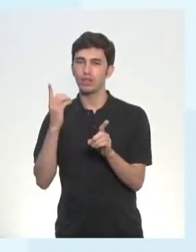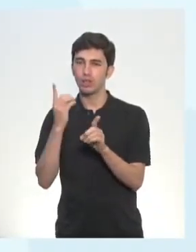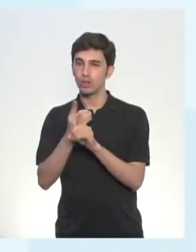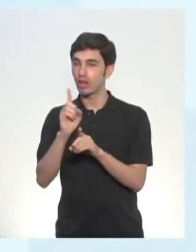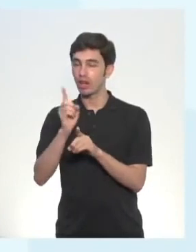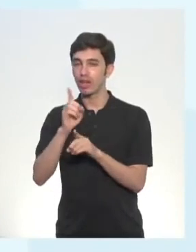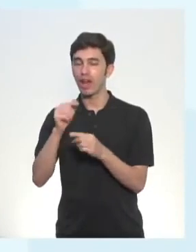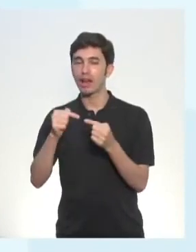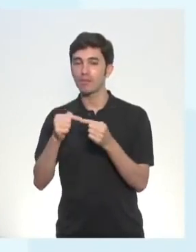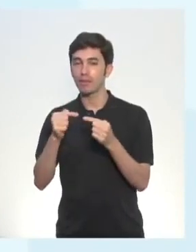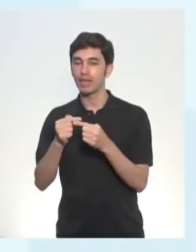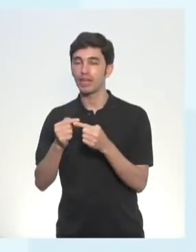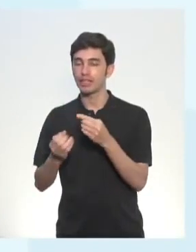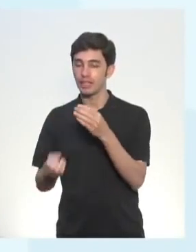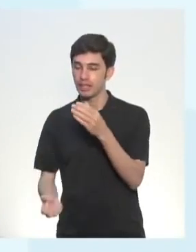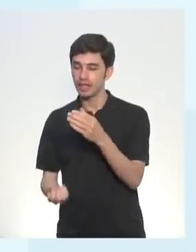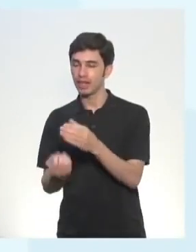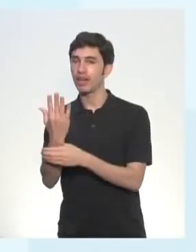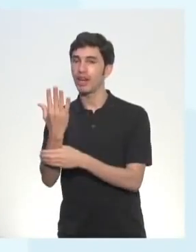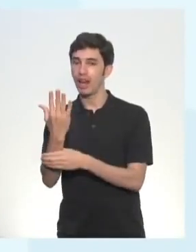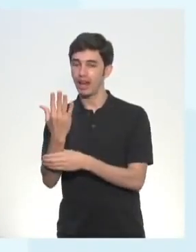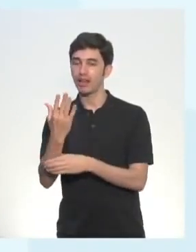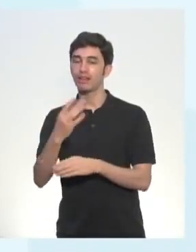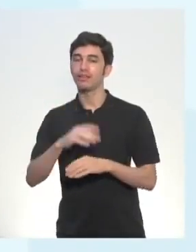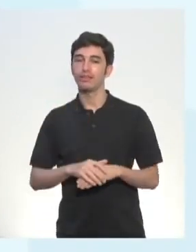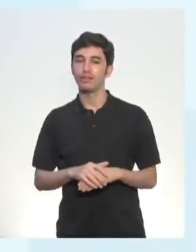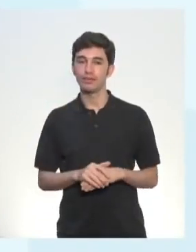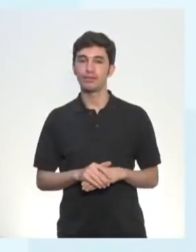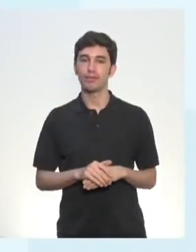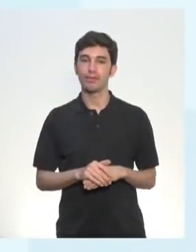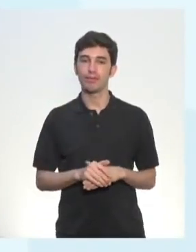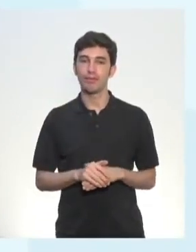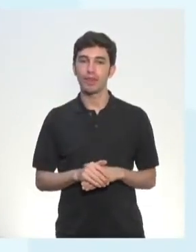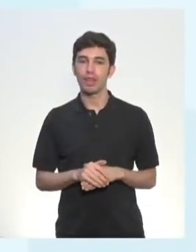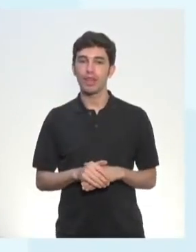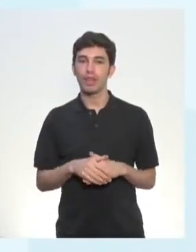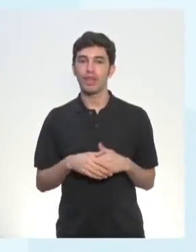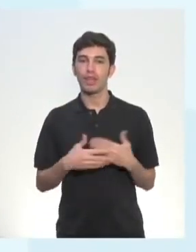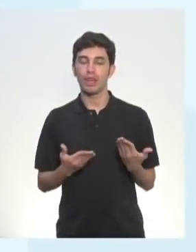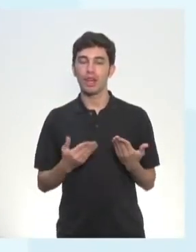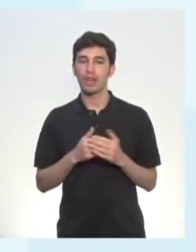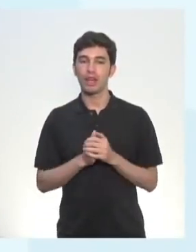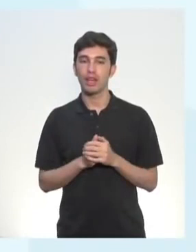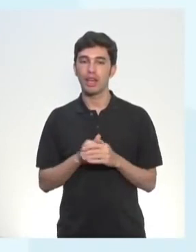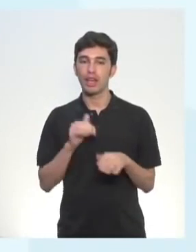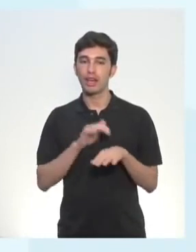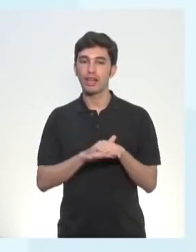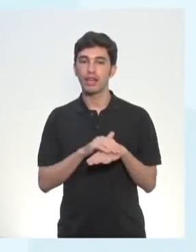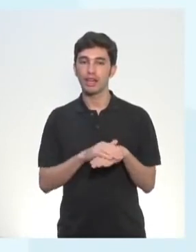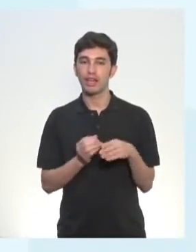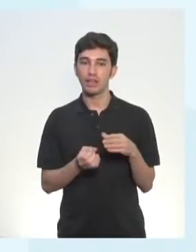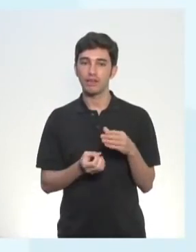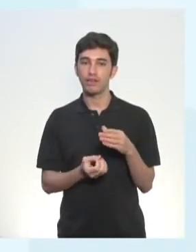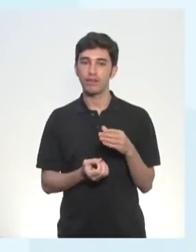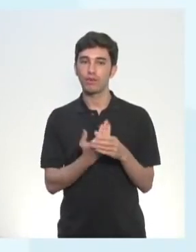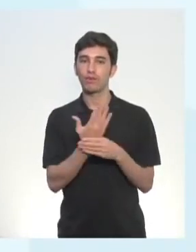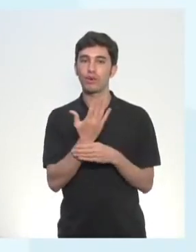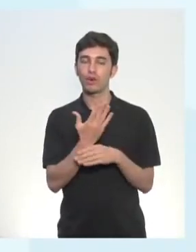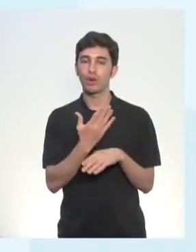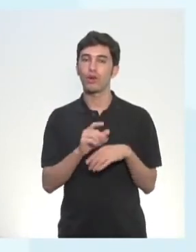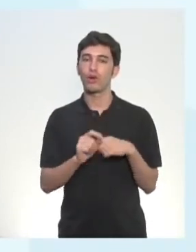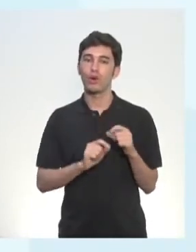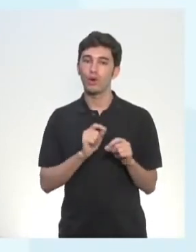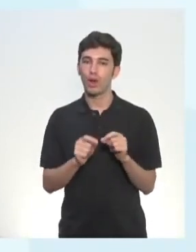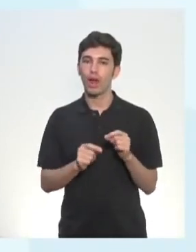Tem gente que já ficou de orelha em pé, mas a gente vai deixar bem facinho nas próximas aulas. E aqui, o que a empresa dele produz? Para a gente fazer pergunta no